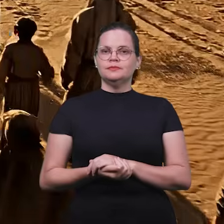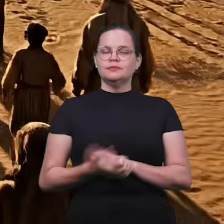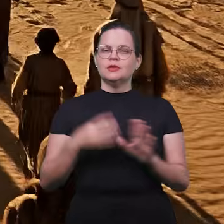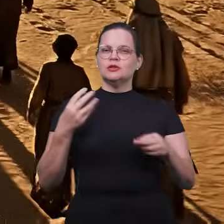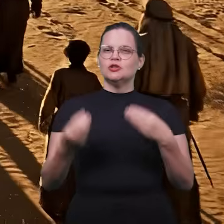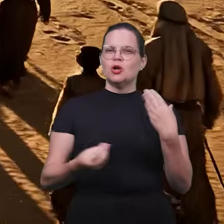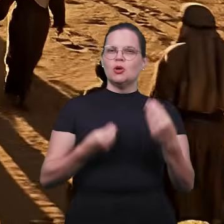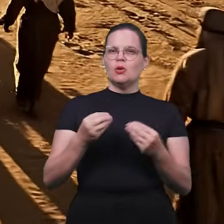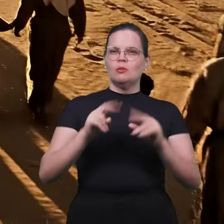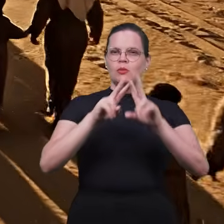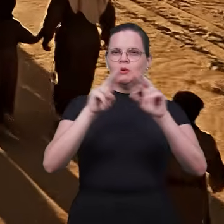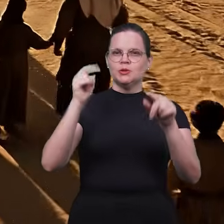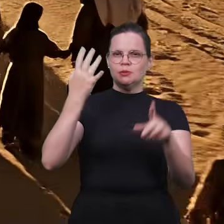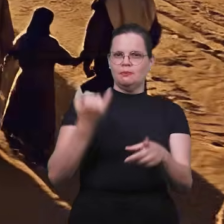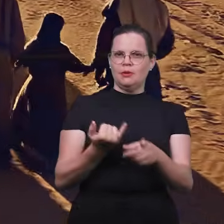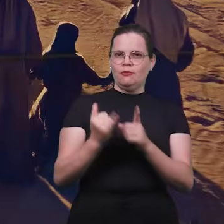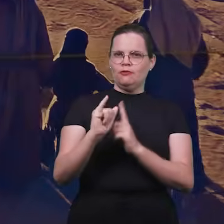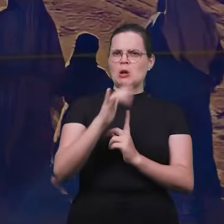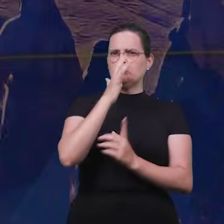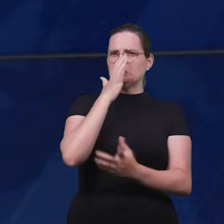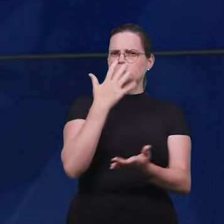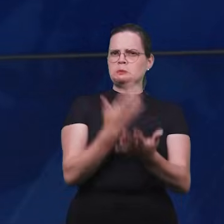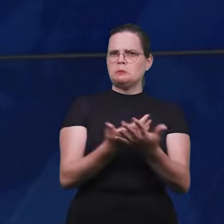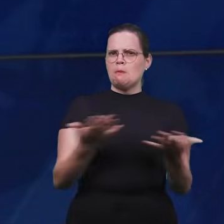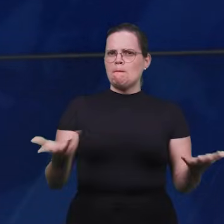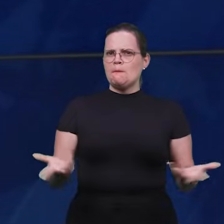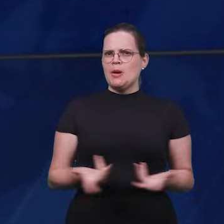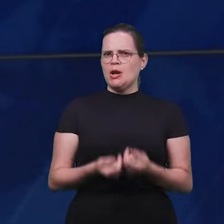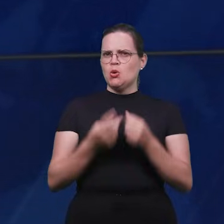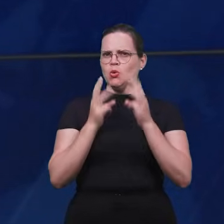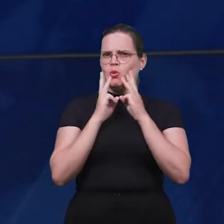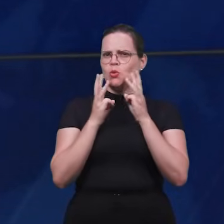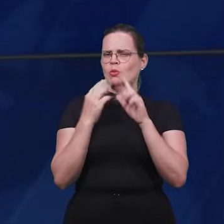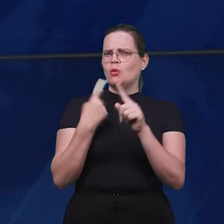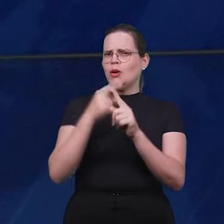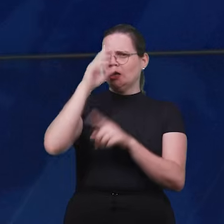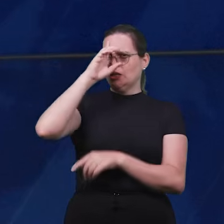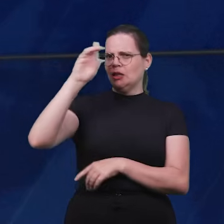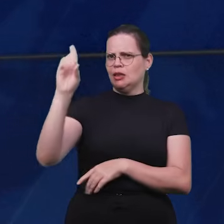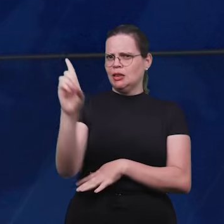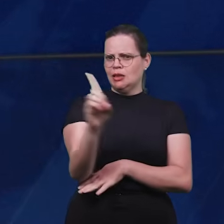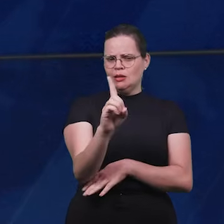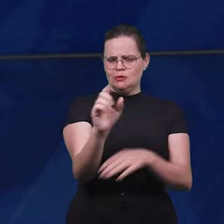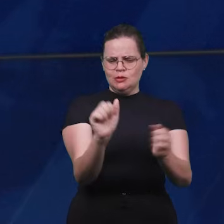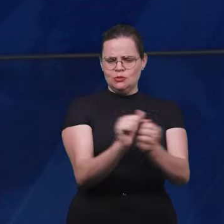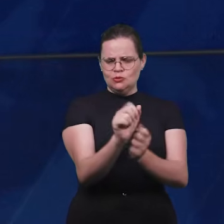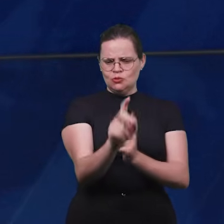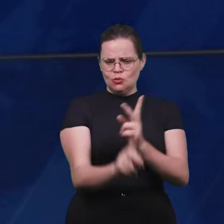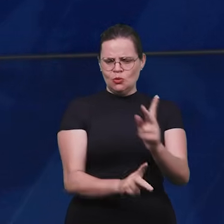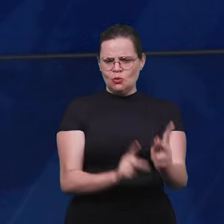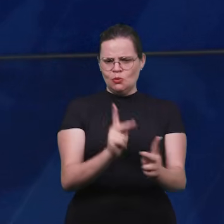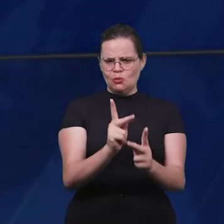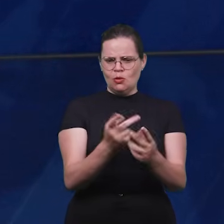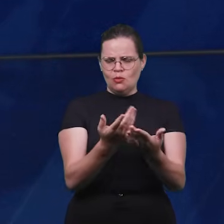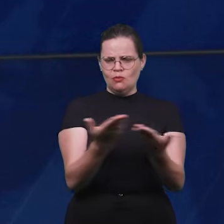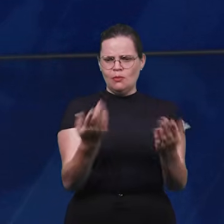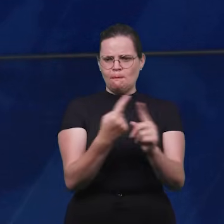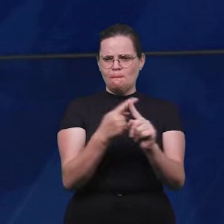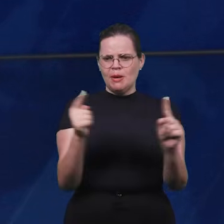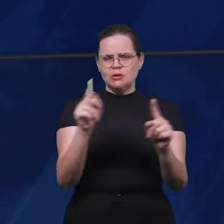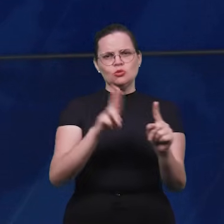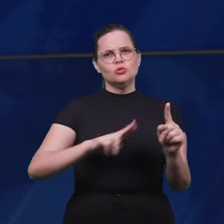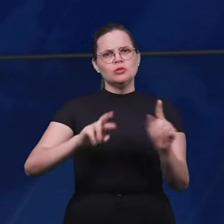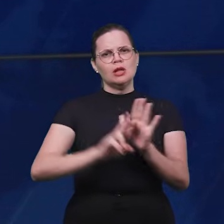cumprimento profético desse momento em que Deus caminha com seu povo por meio da presença de um representante